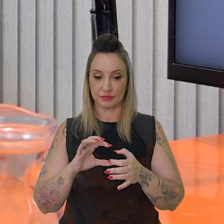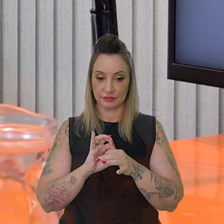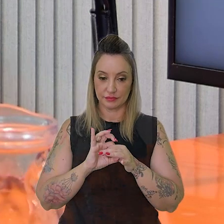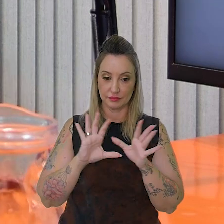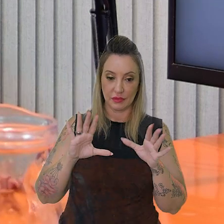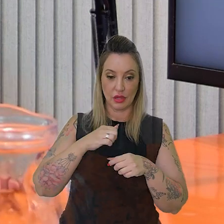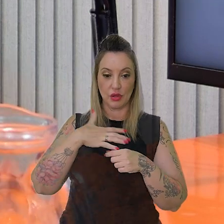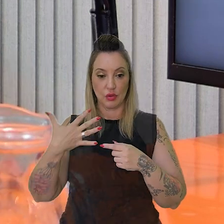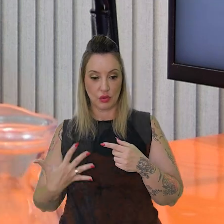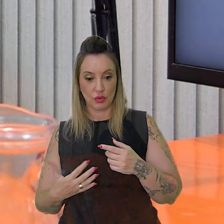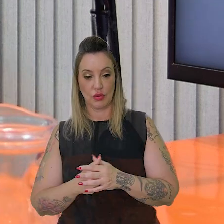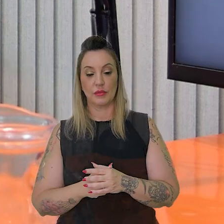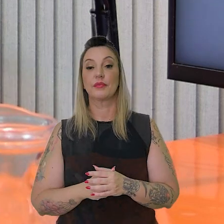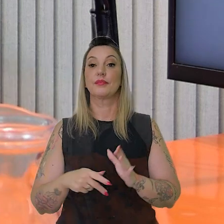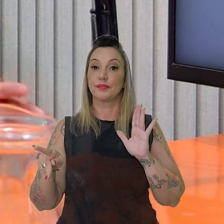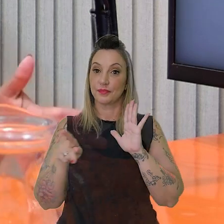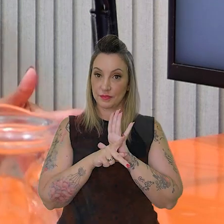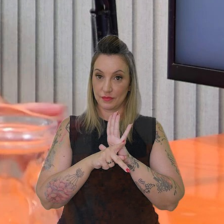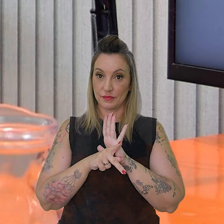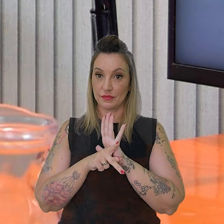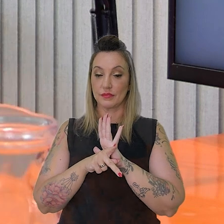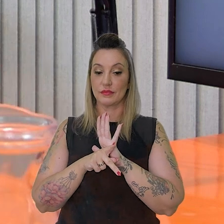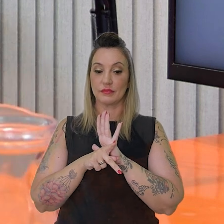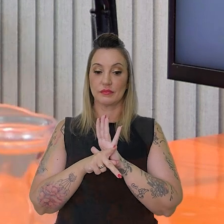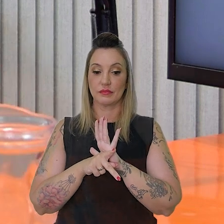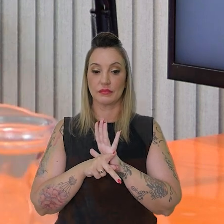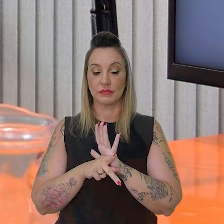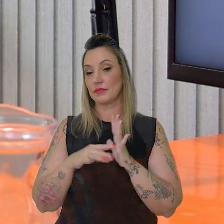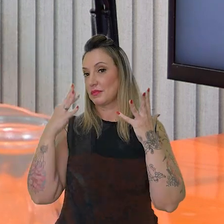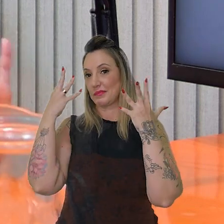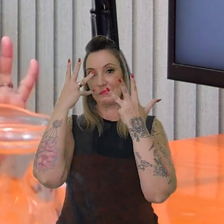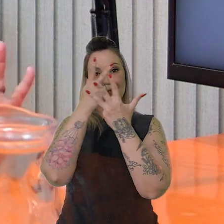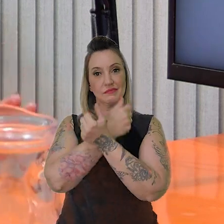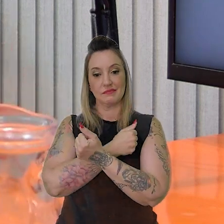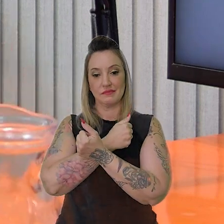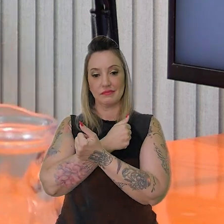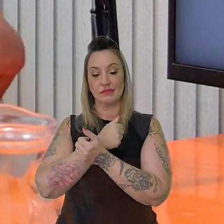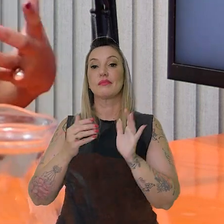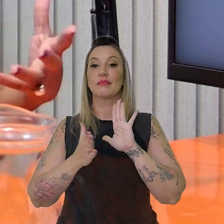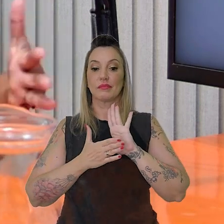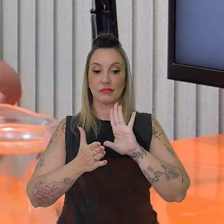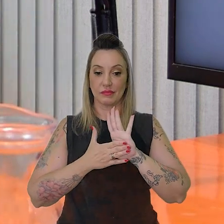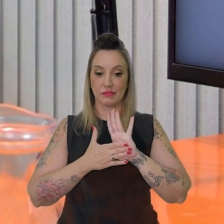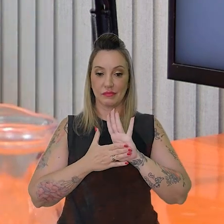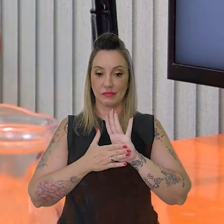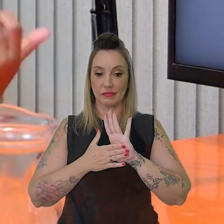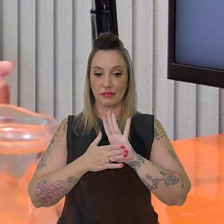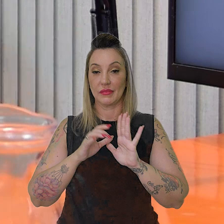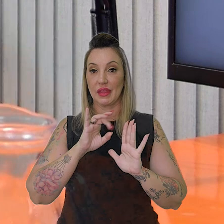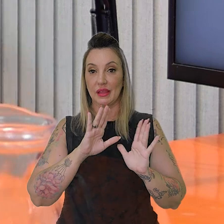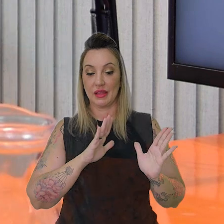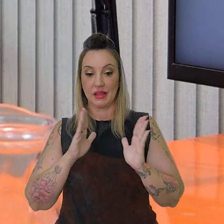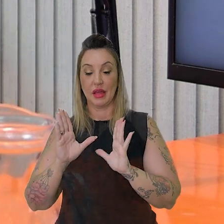a gente tá disponibilizando esse conteúdo as próprias ai gente as deslumbrantes mesmo se propõe fazer grupo